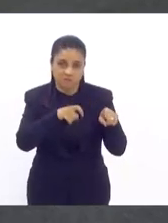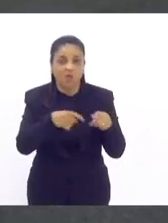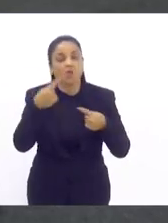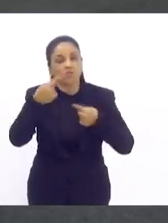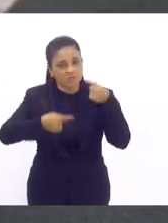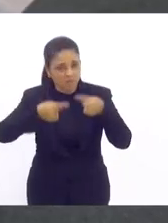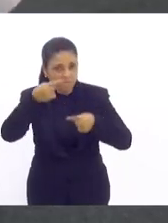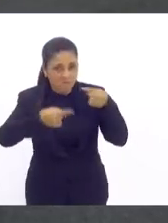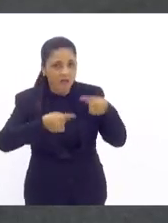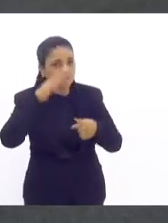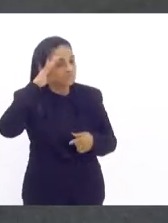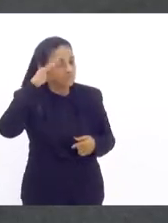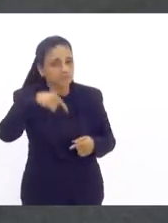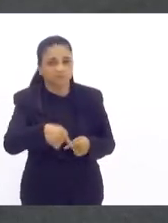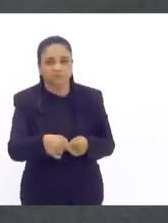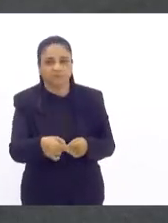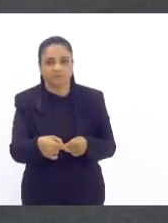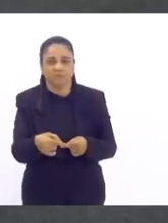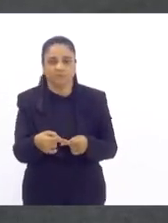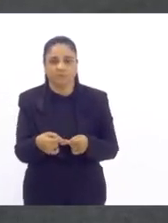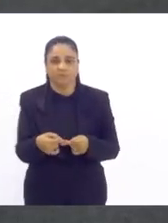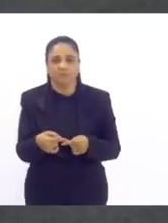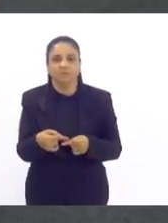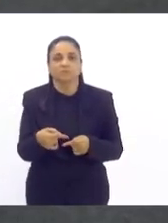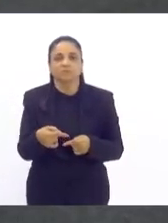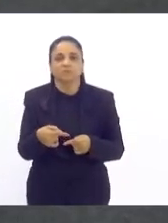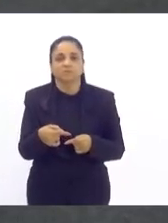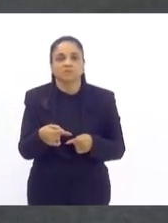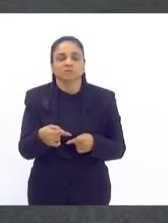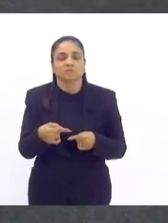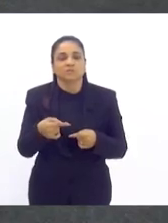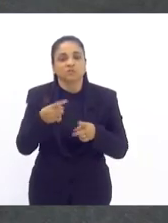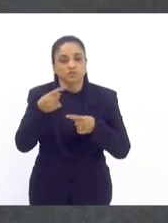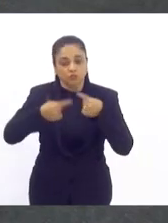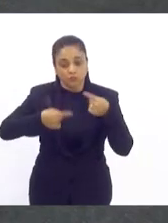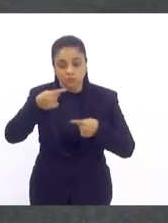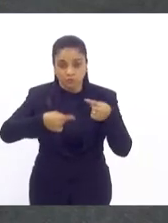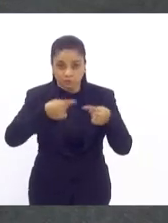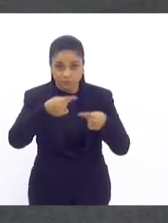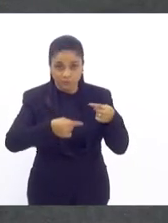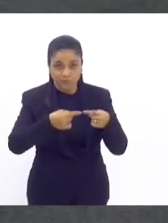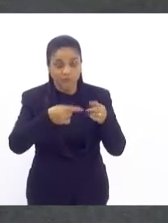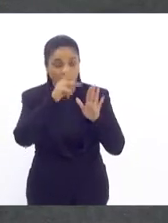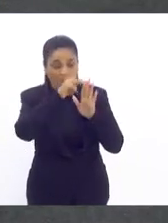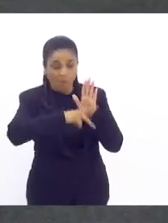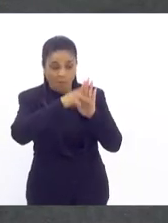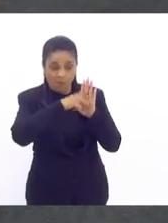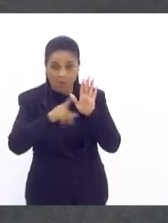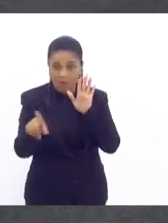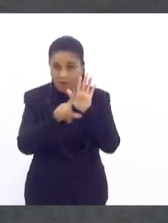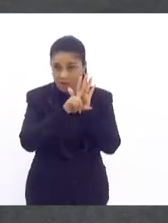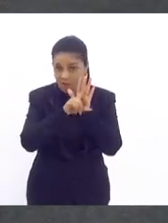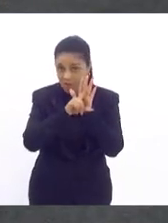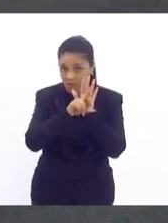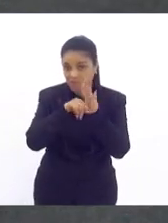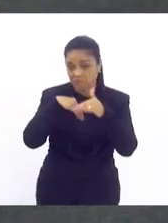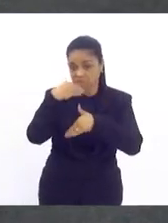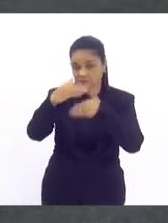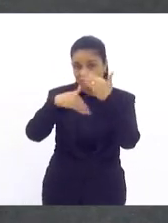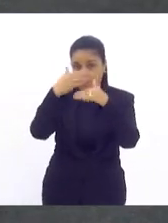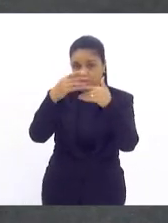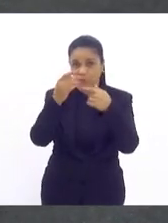debate fundamental para que a gente possa trazer a baila e um projeto de lei como esse que fomenta o desenvolvimento